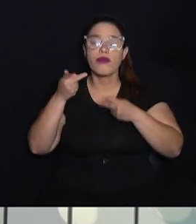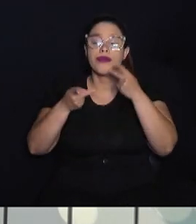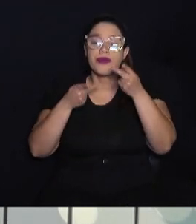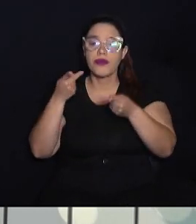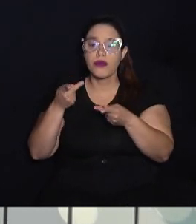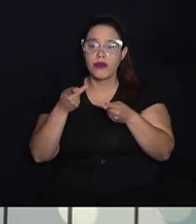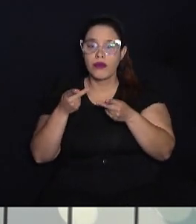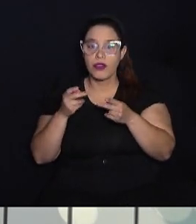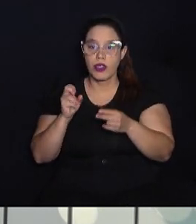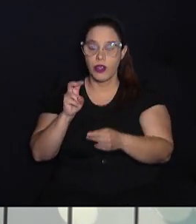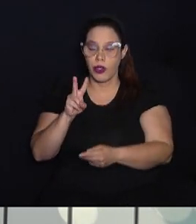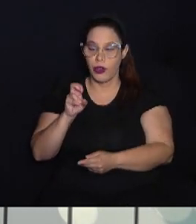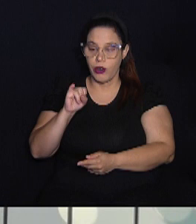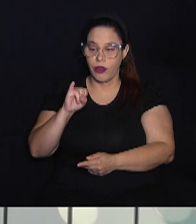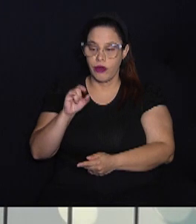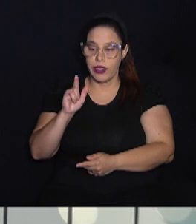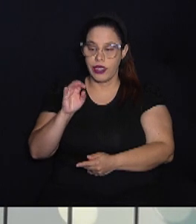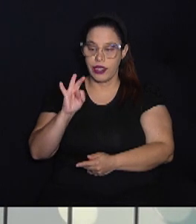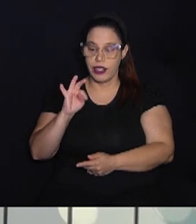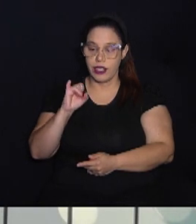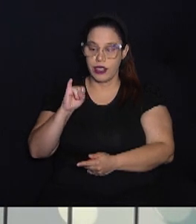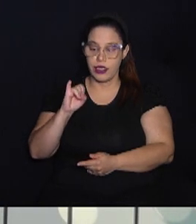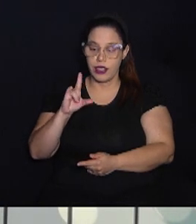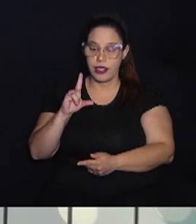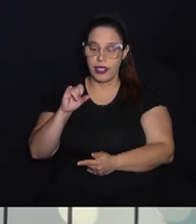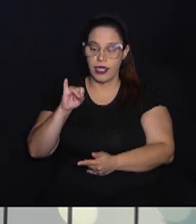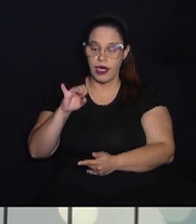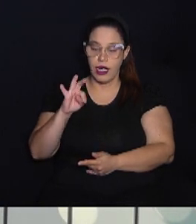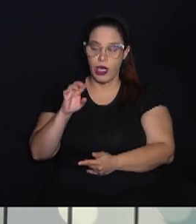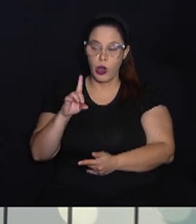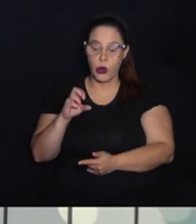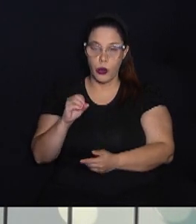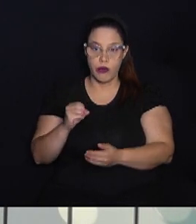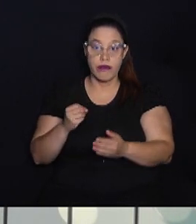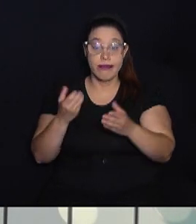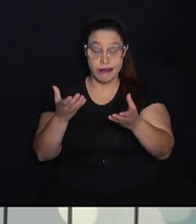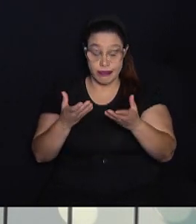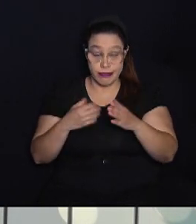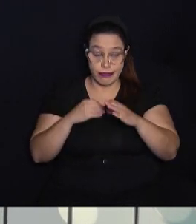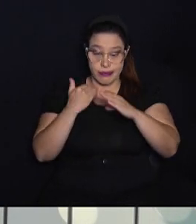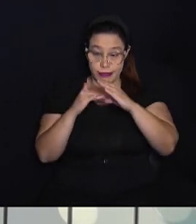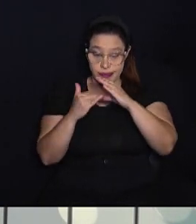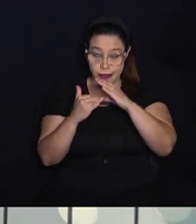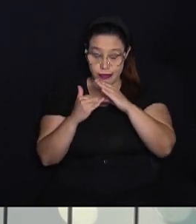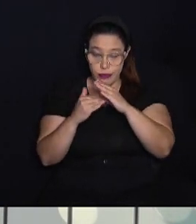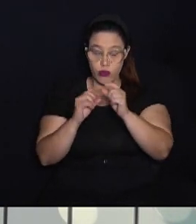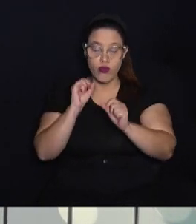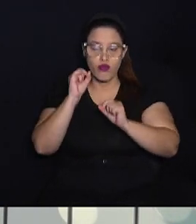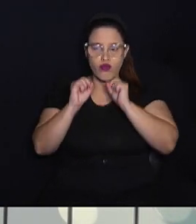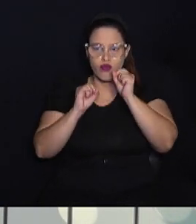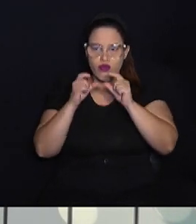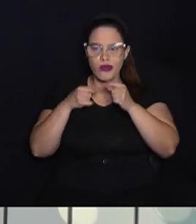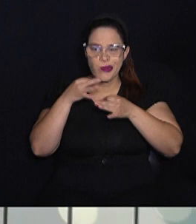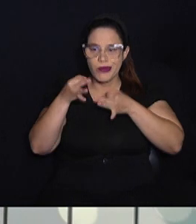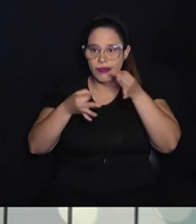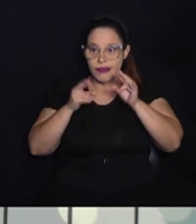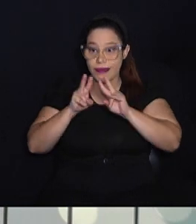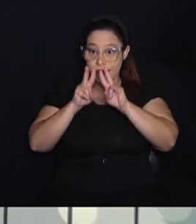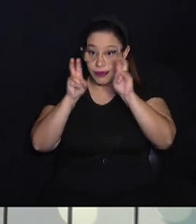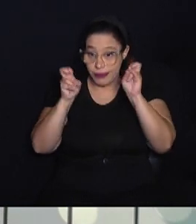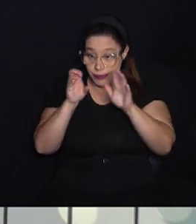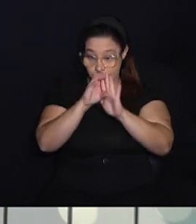falar sobre vitiligo. E você, quer participar do Saúde é Vida? Já pensou em sugerir um tema para o